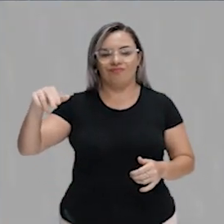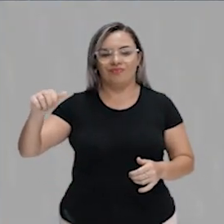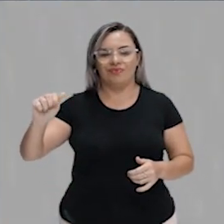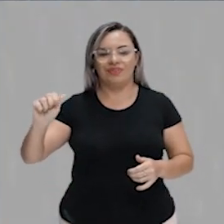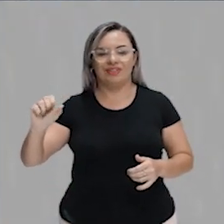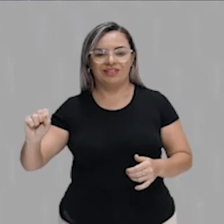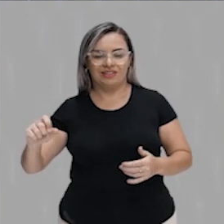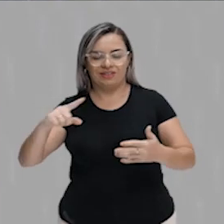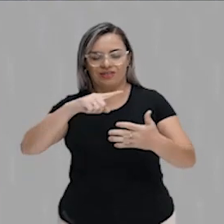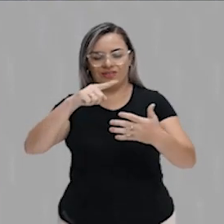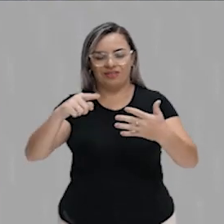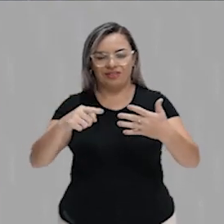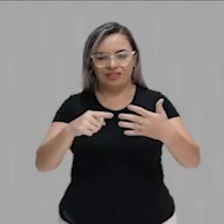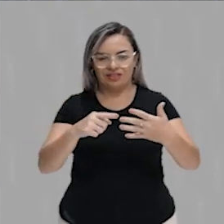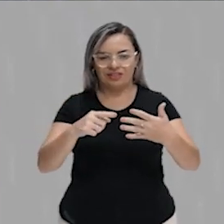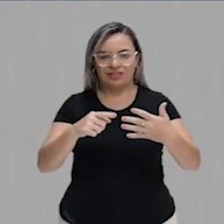giberelinas,